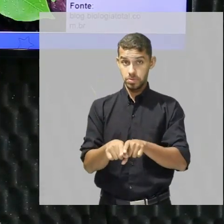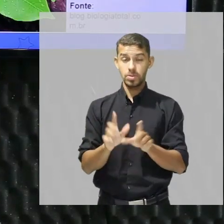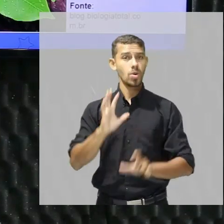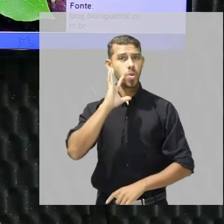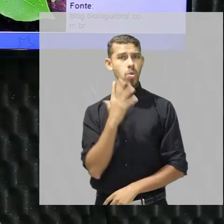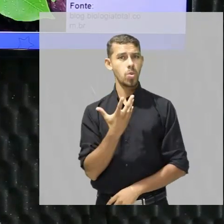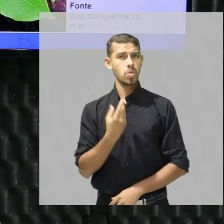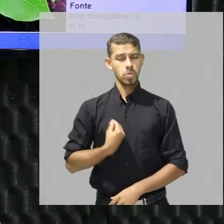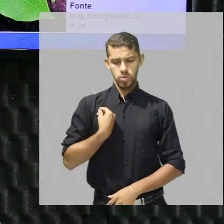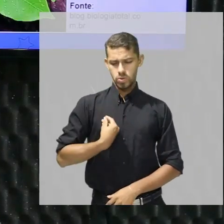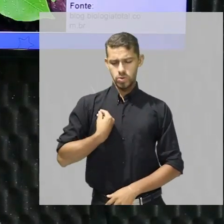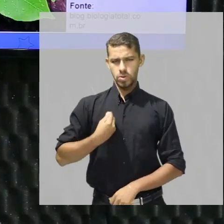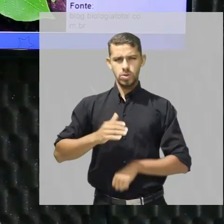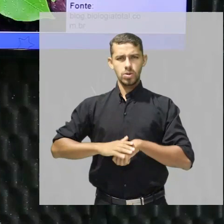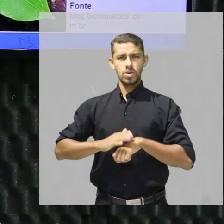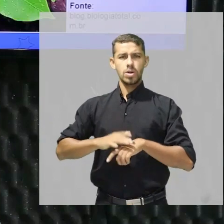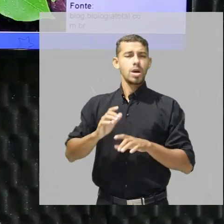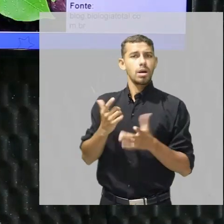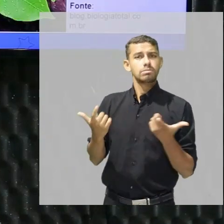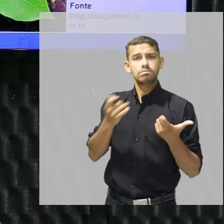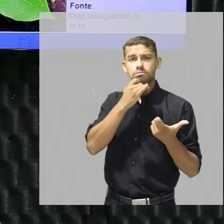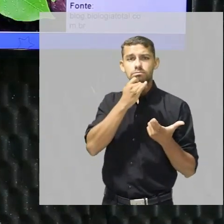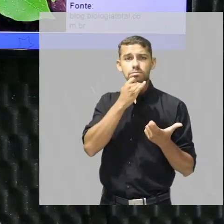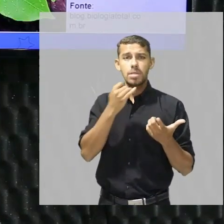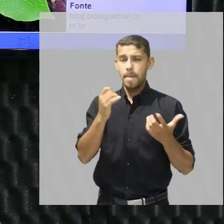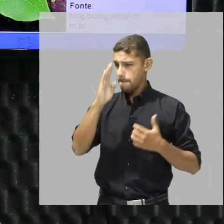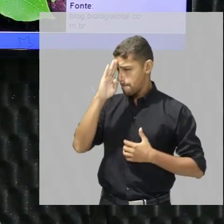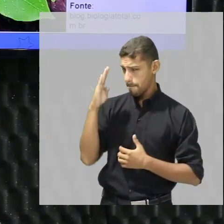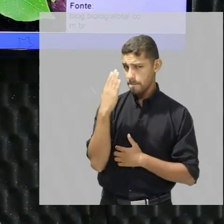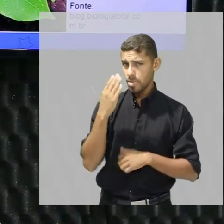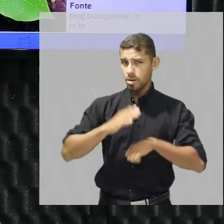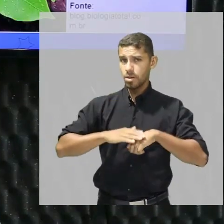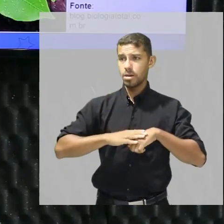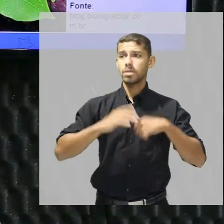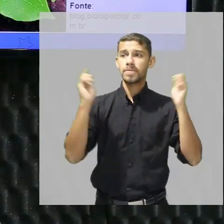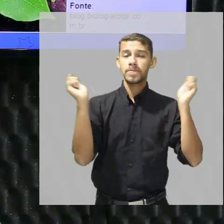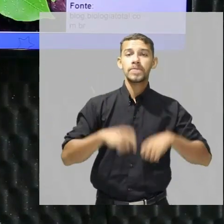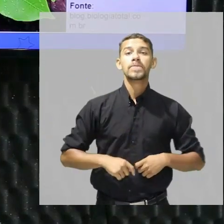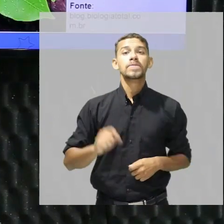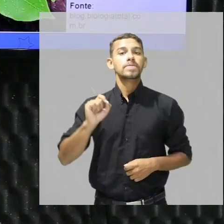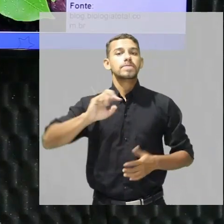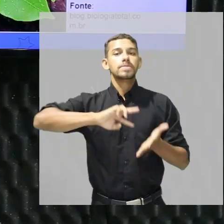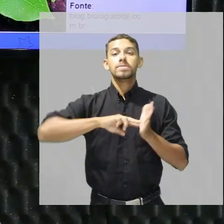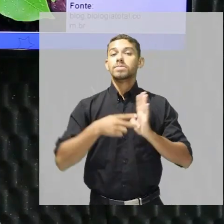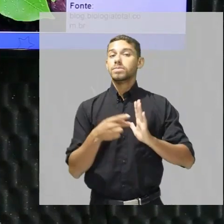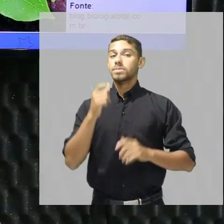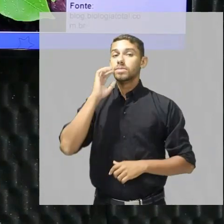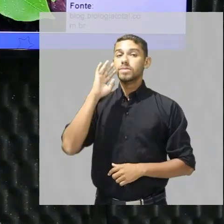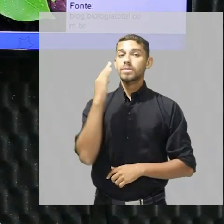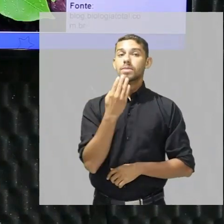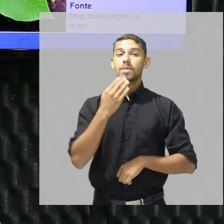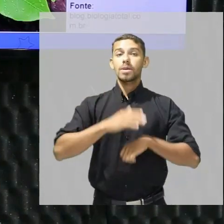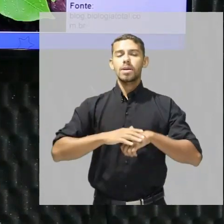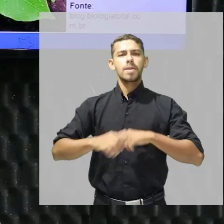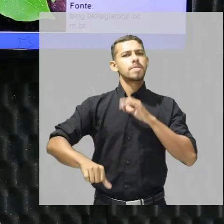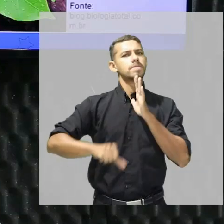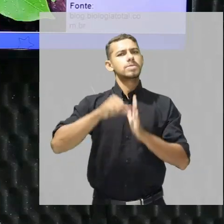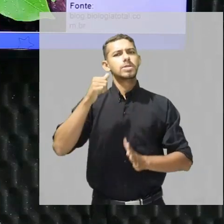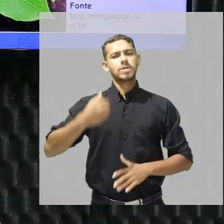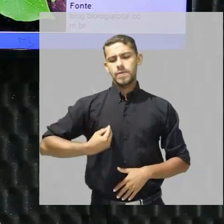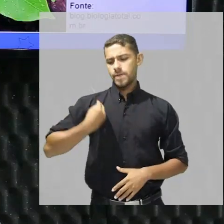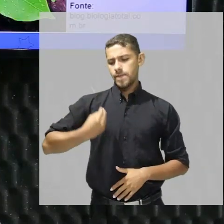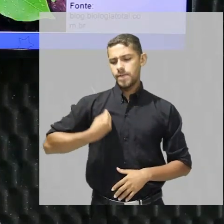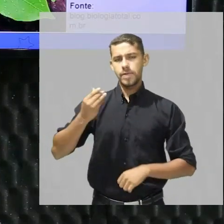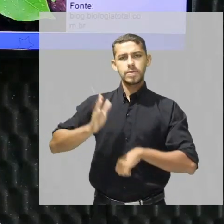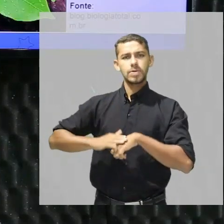ocorrer a presença, por exemplo, de indivíduos pioneiros, tá? O que são os indivíduos pioneiros? São aqueles primeiros seres vivos